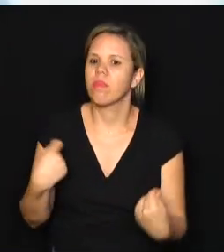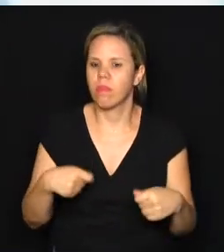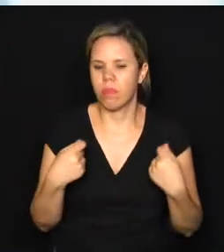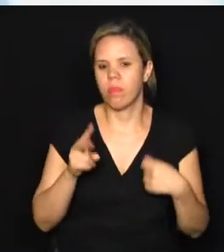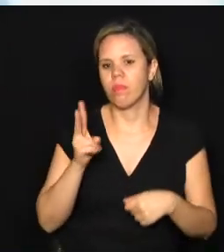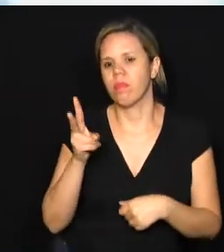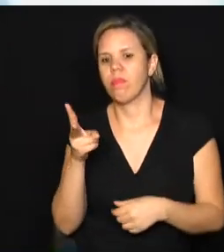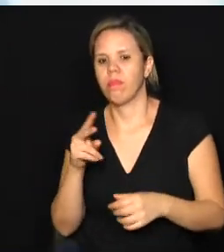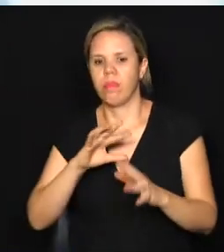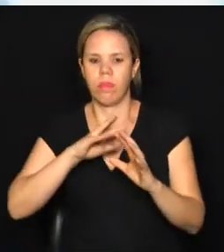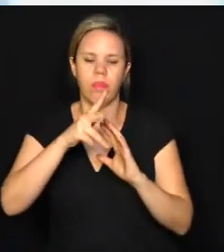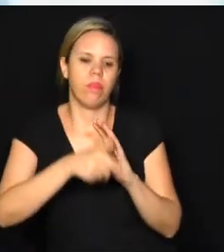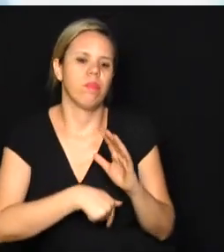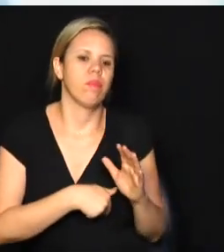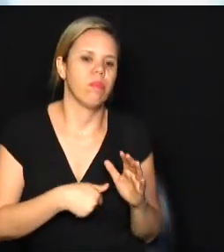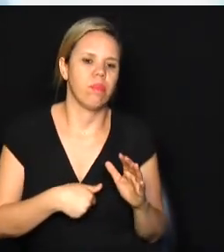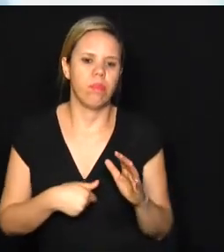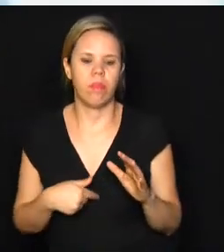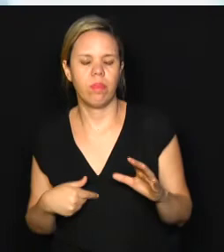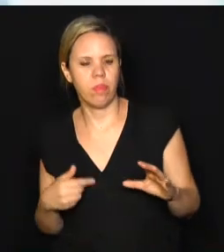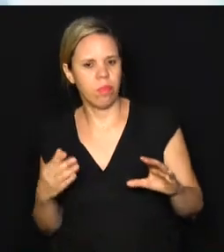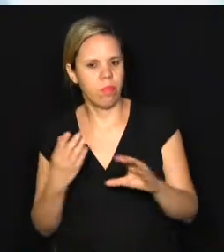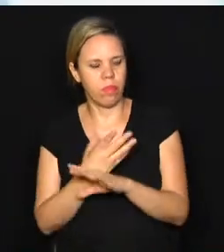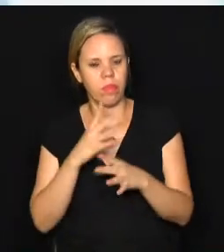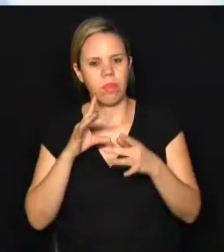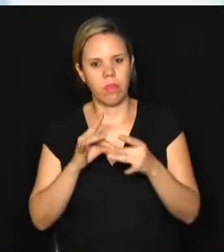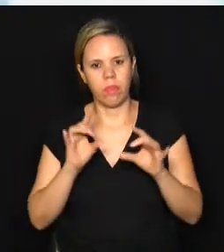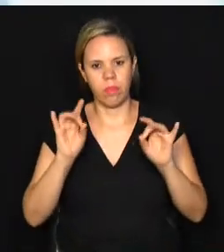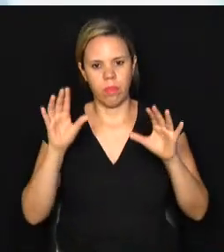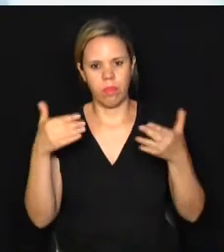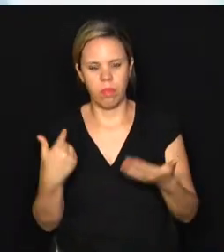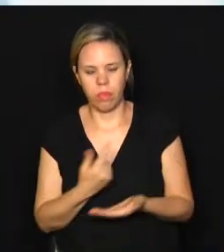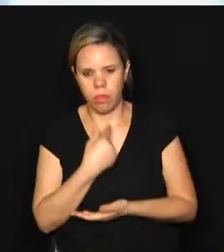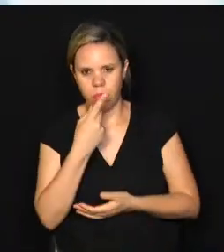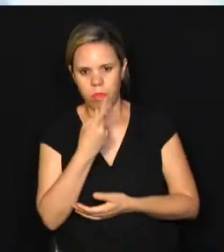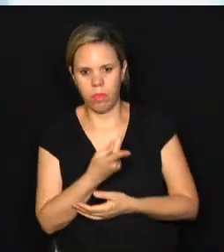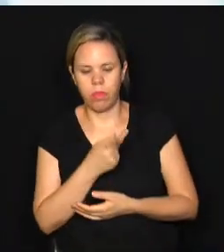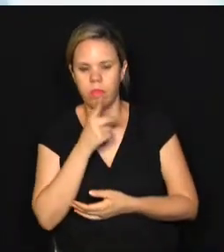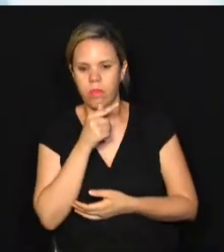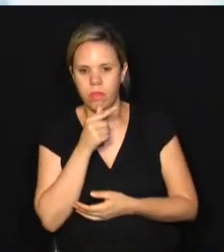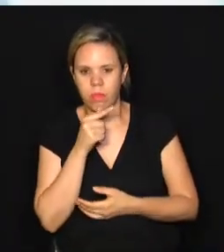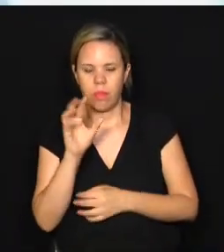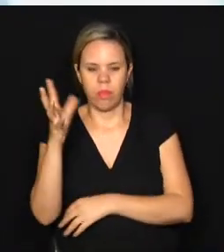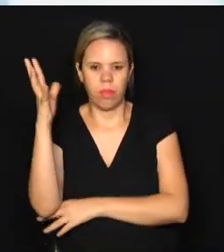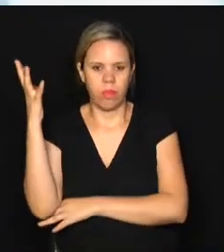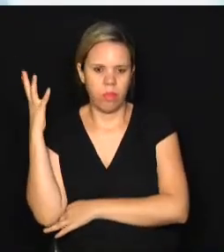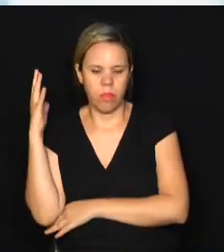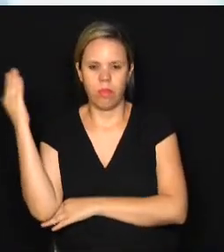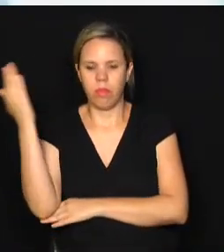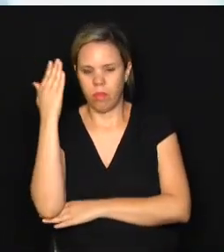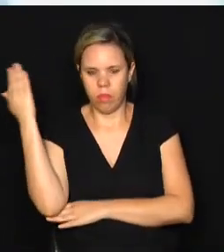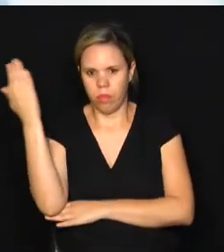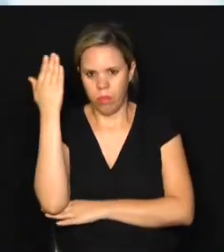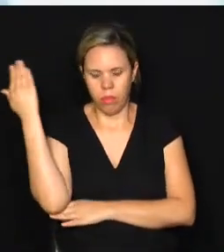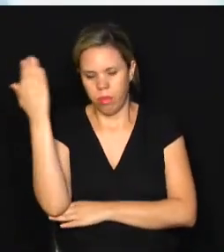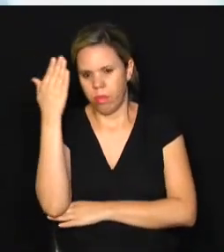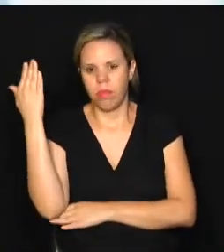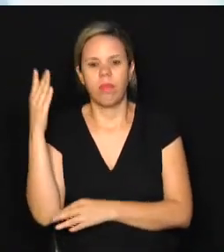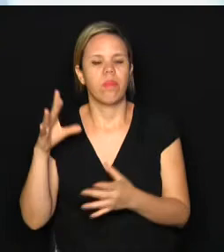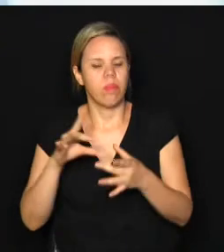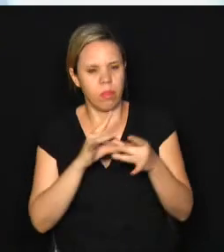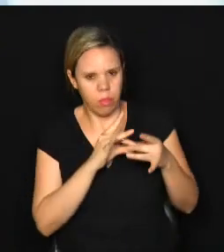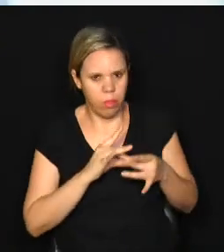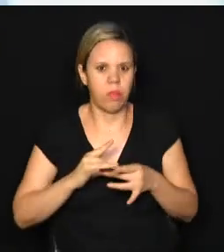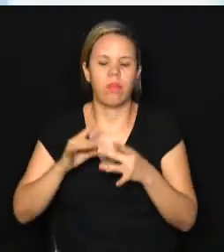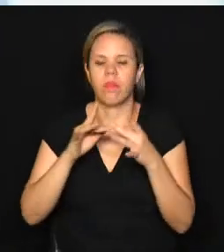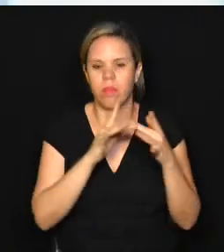o meio ambiente de forma integrada, especialmente quando a gente fala de água, floresta e clima, porque eles estão intimamente